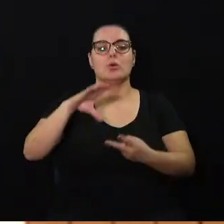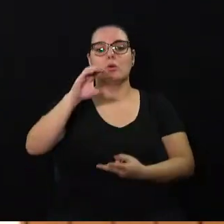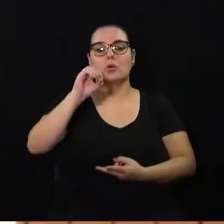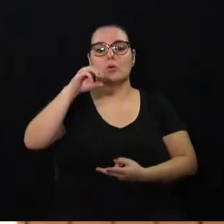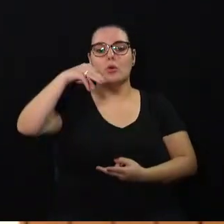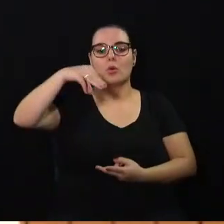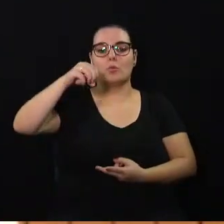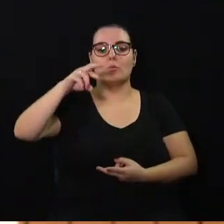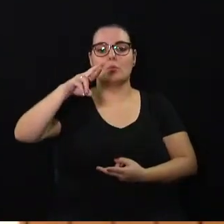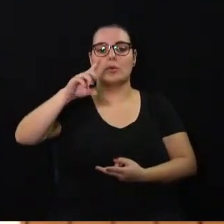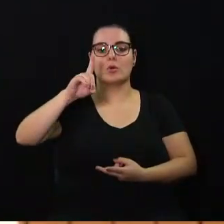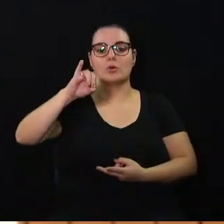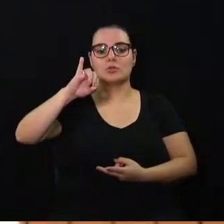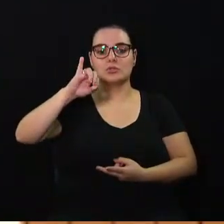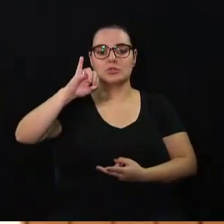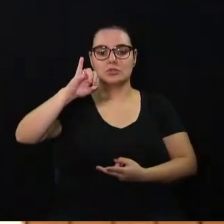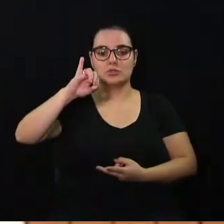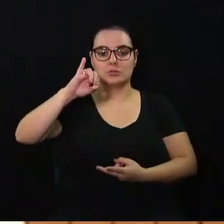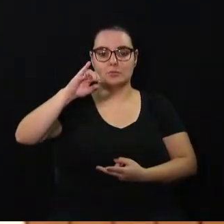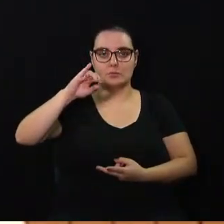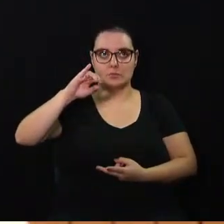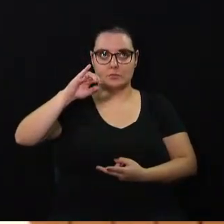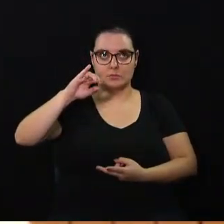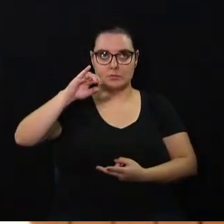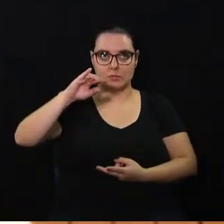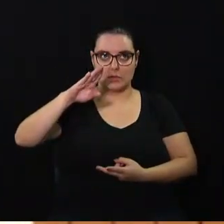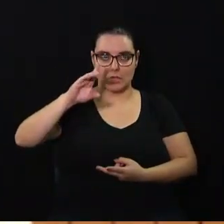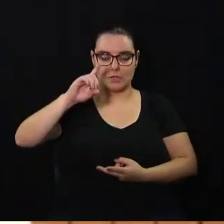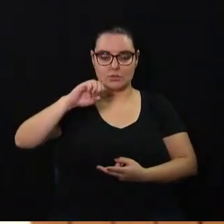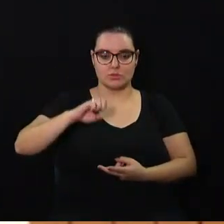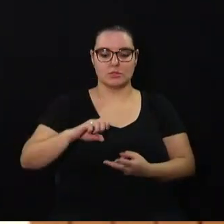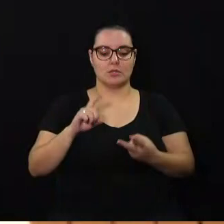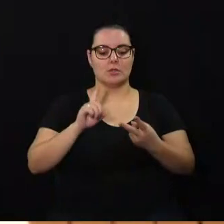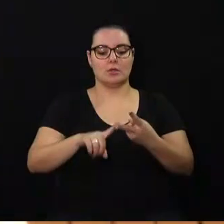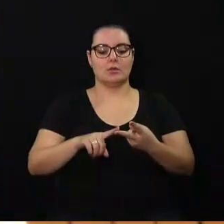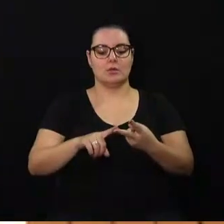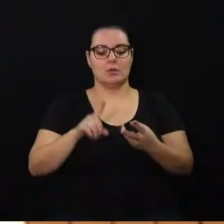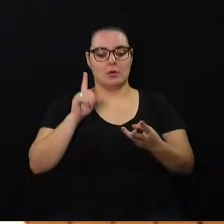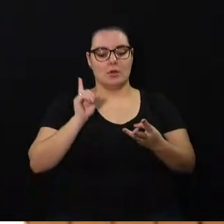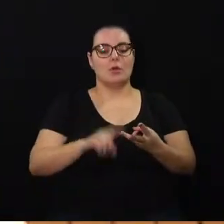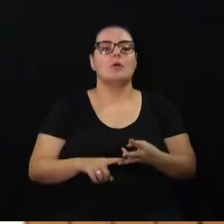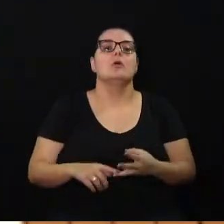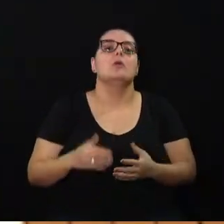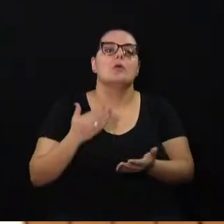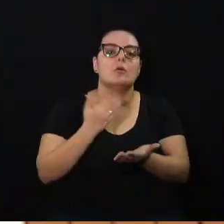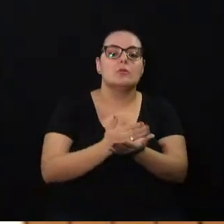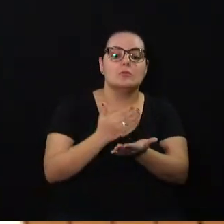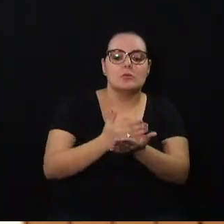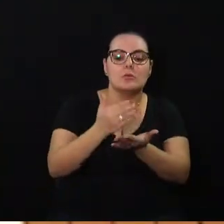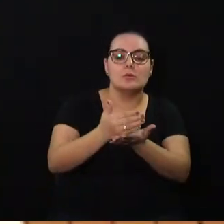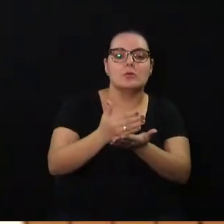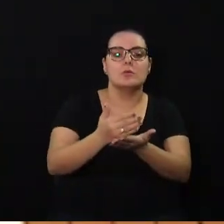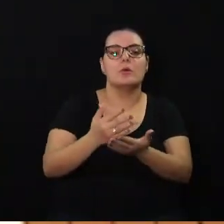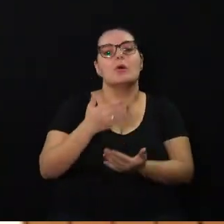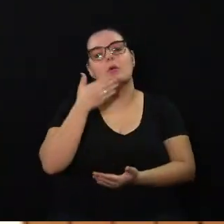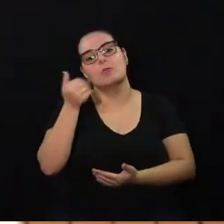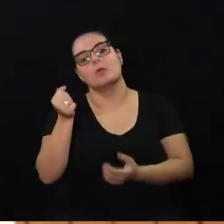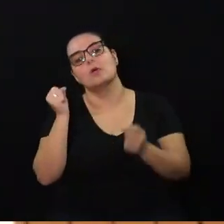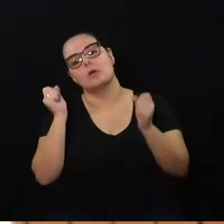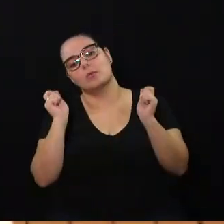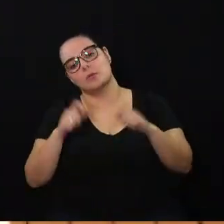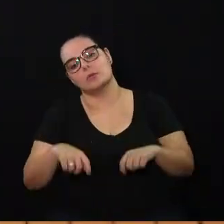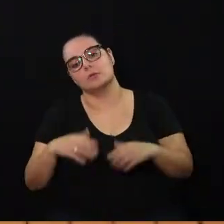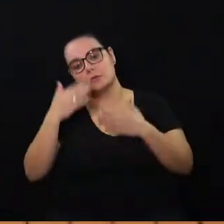intervenções precoces por aqui a gente consiga ter um resultado a curto médio e longo prazo o melhor possível